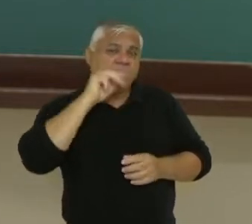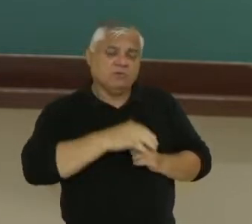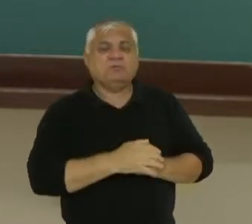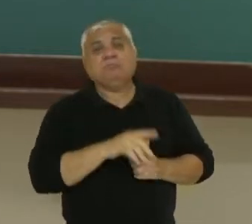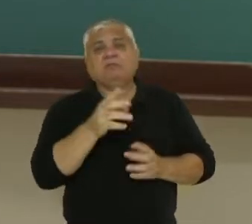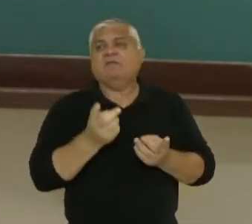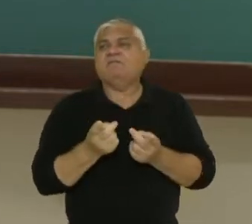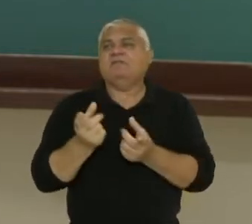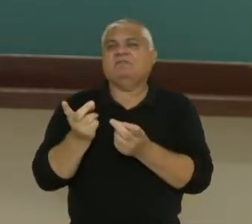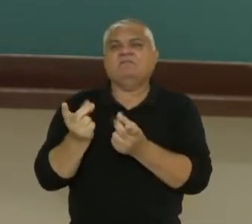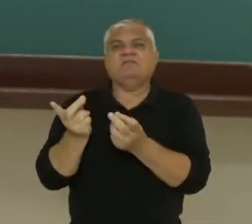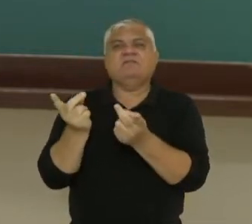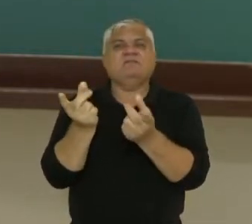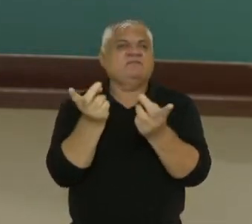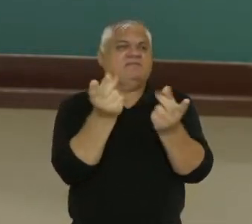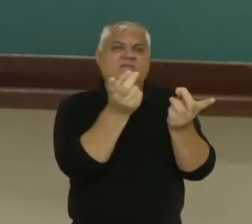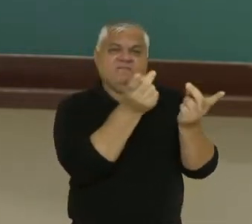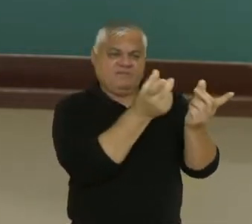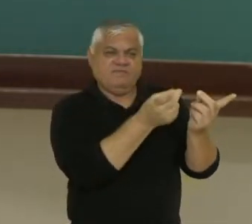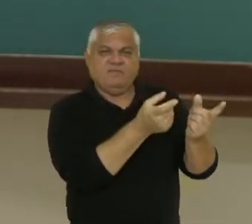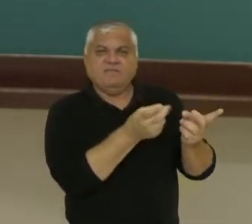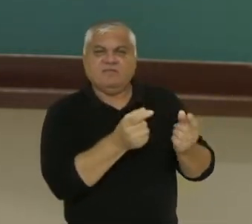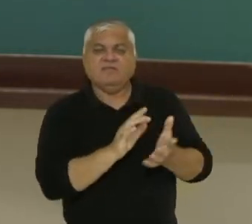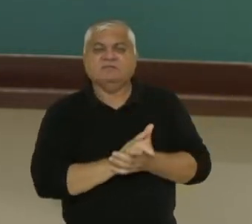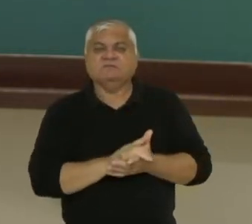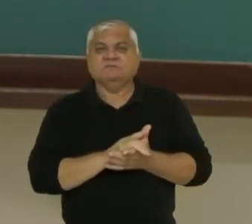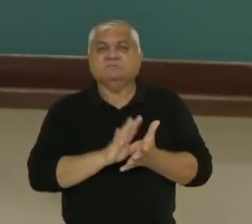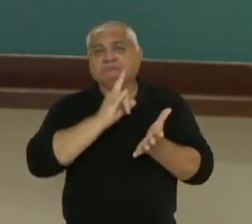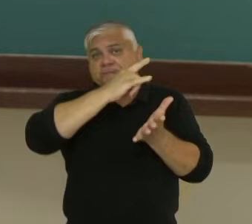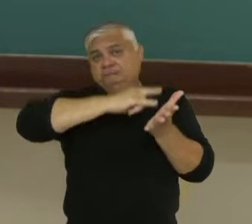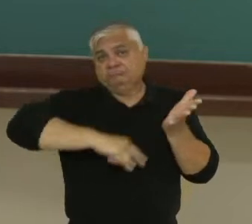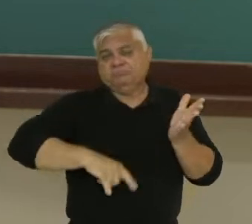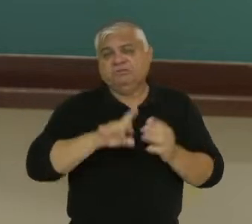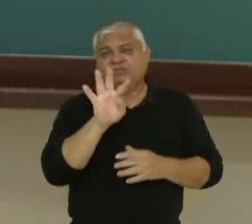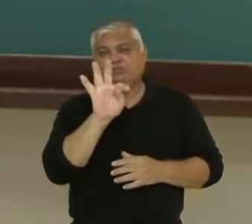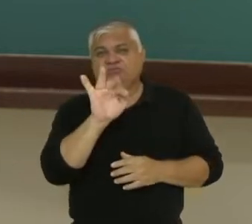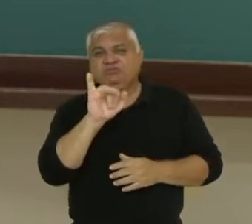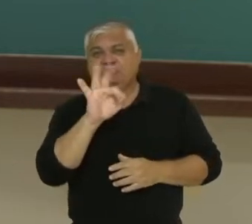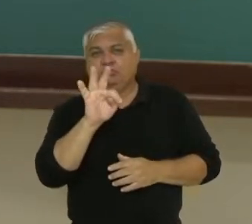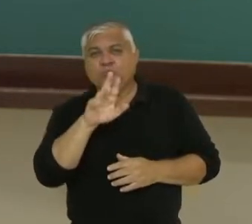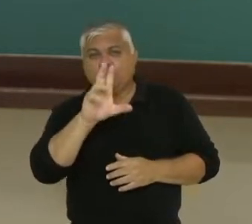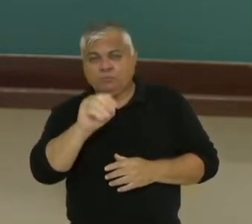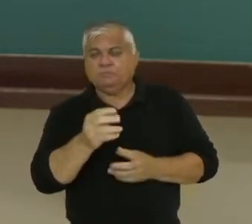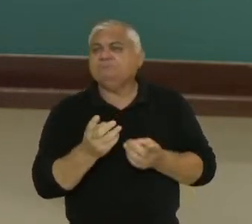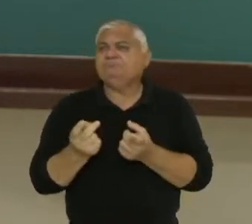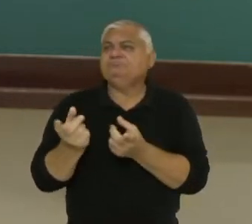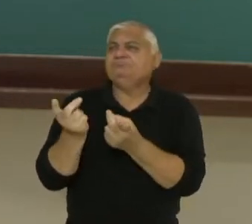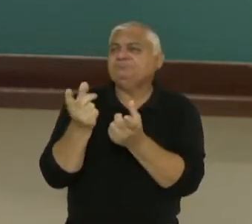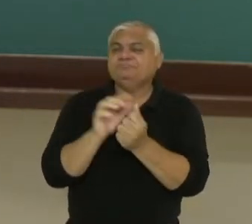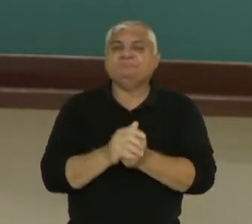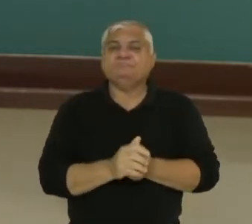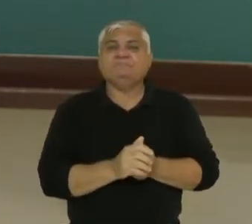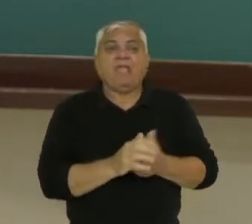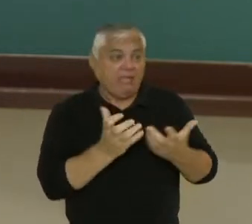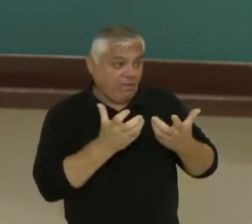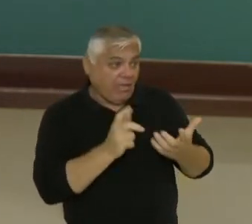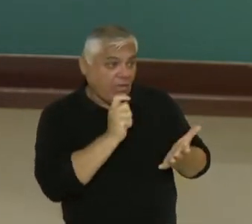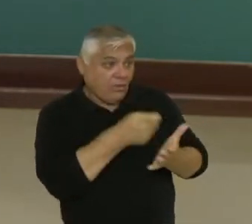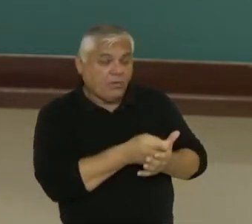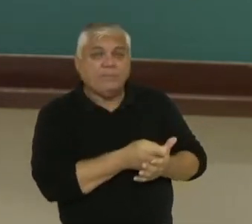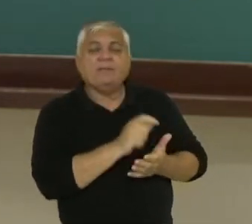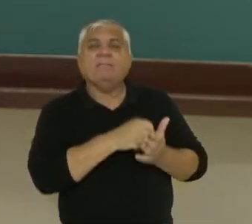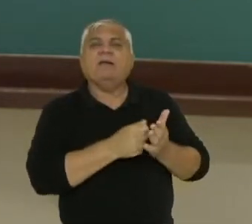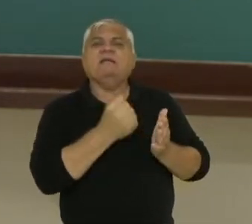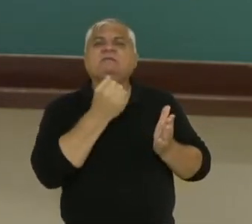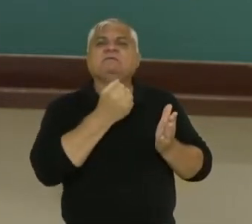títulos e oferece a você, ou melhor, a nós, os clientes, que vamos cobrar muito pouco